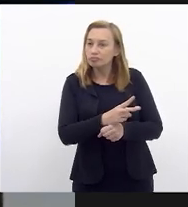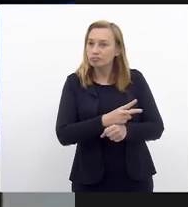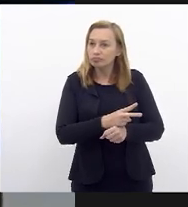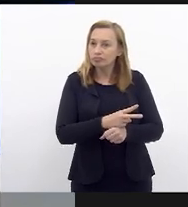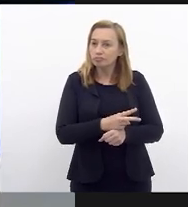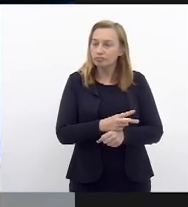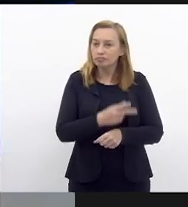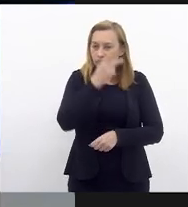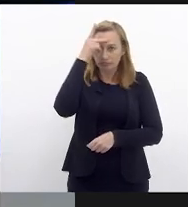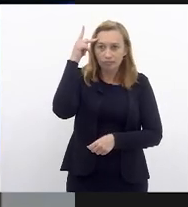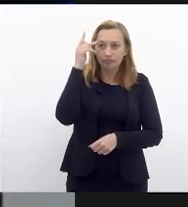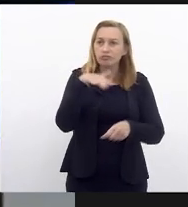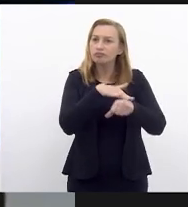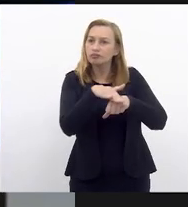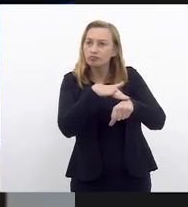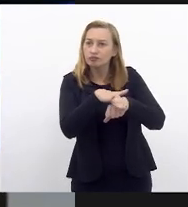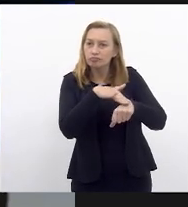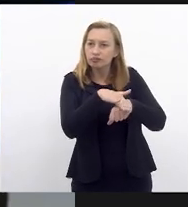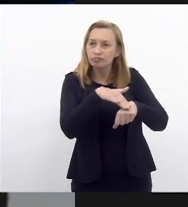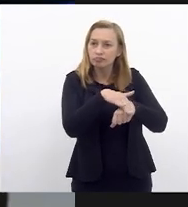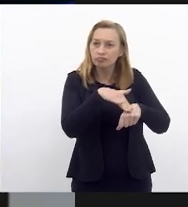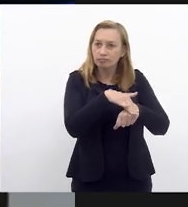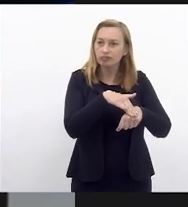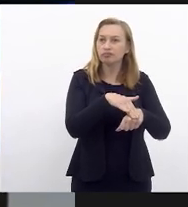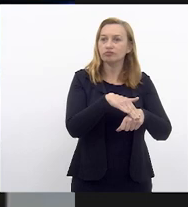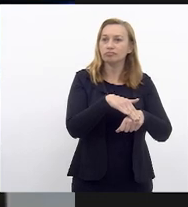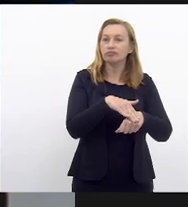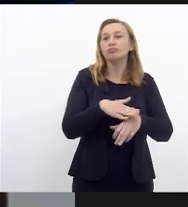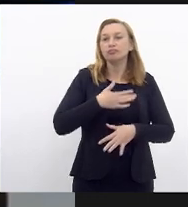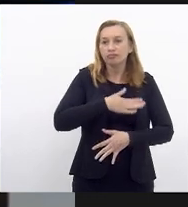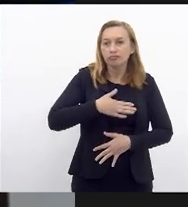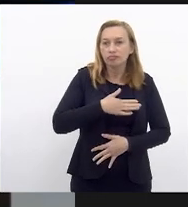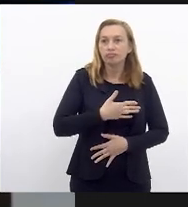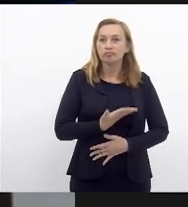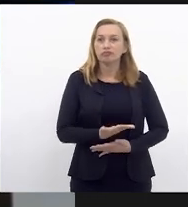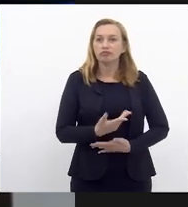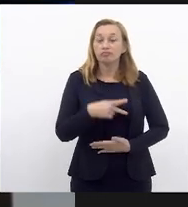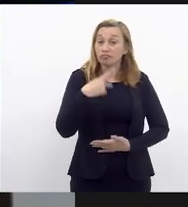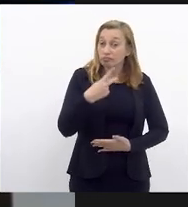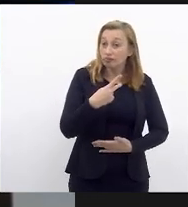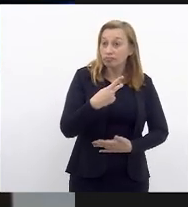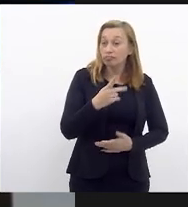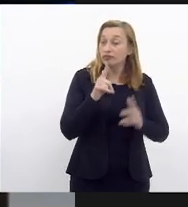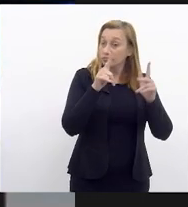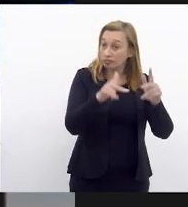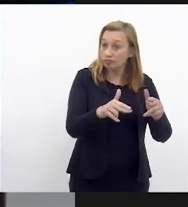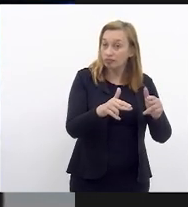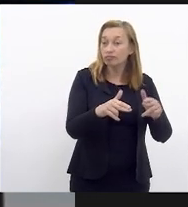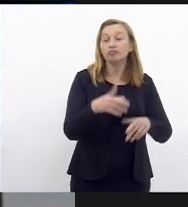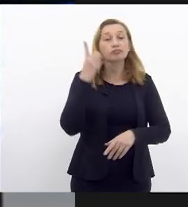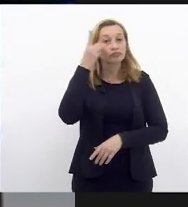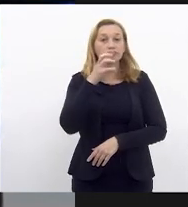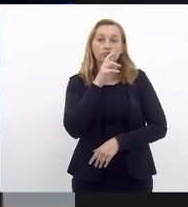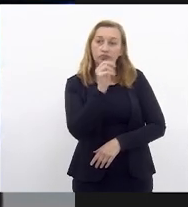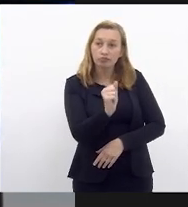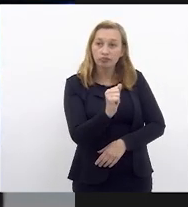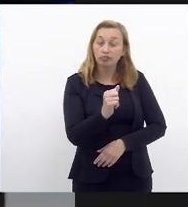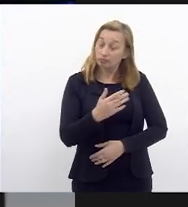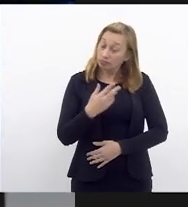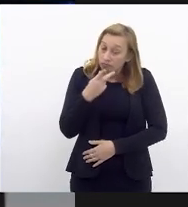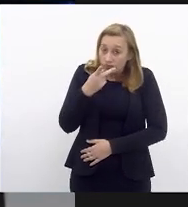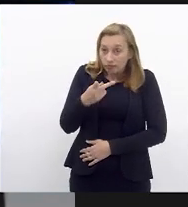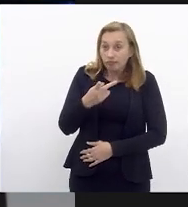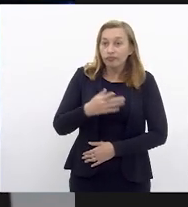conhecermos pessoalmente, conversarmos. Então eu gostaria então de ratificar as palavras do deputado Rodrigo Amorim. Confesso